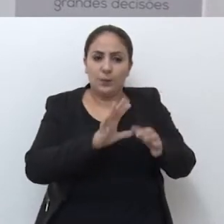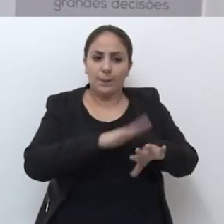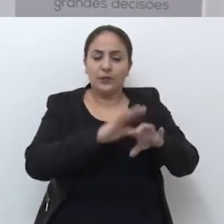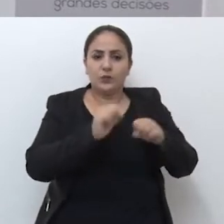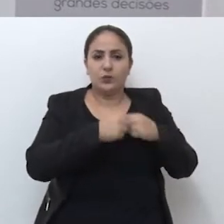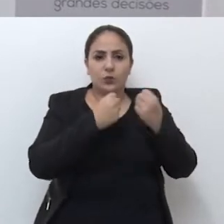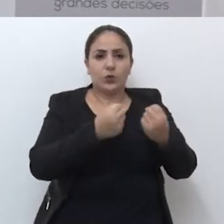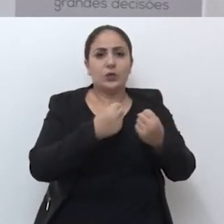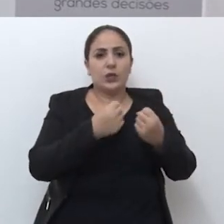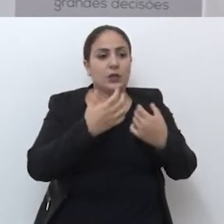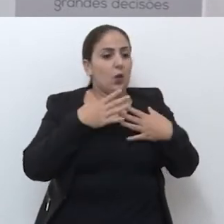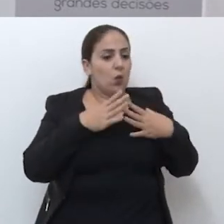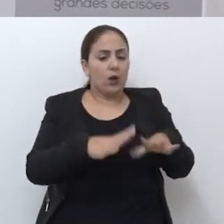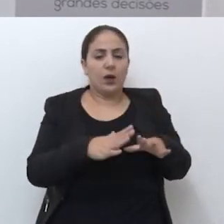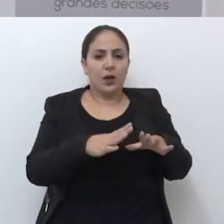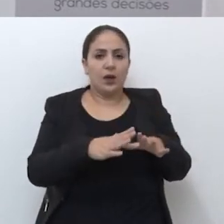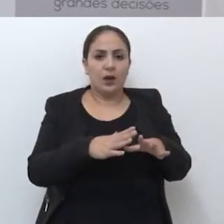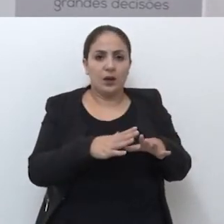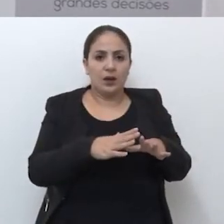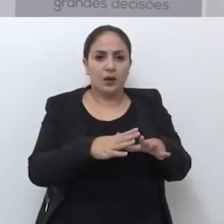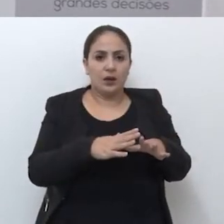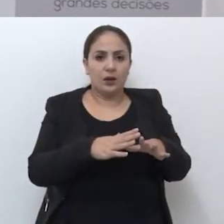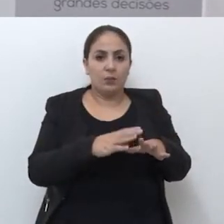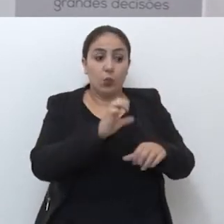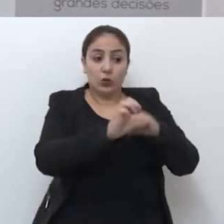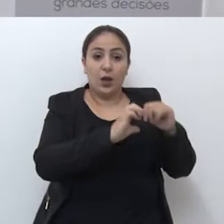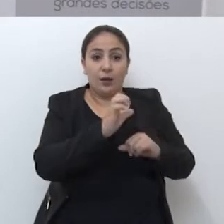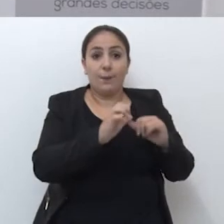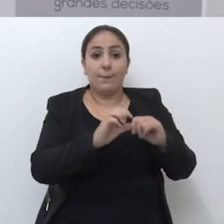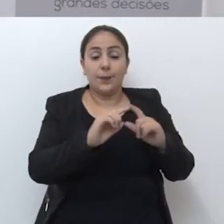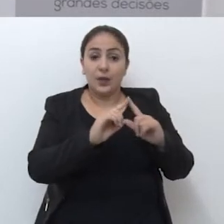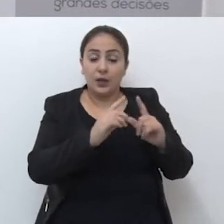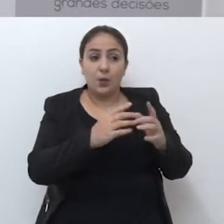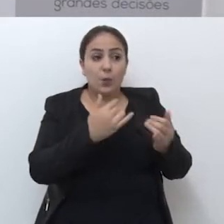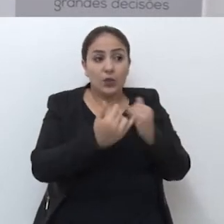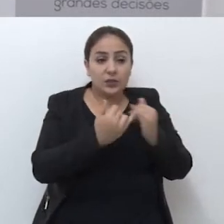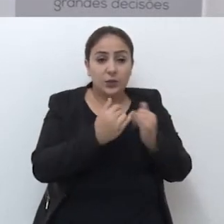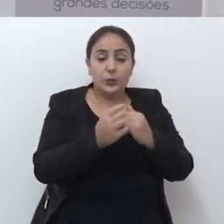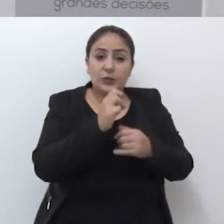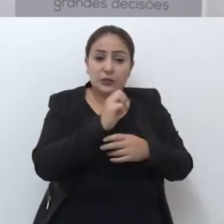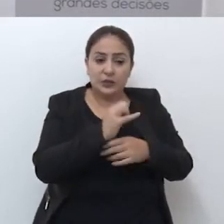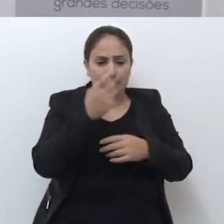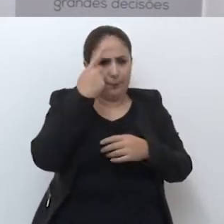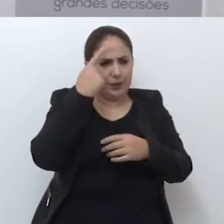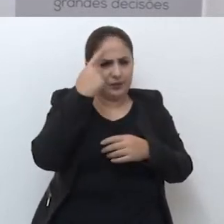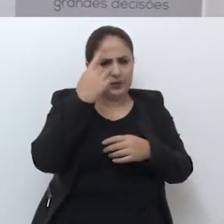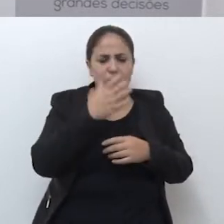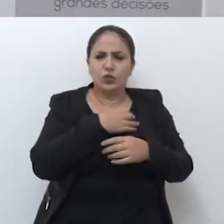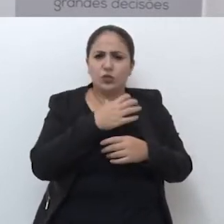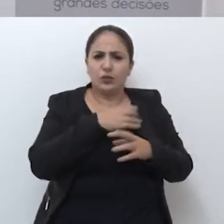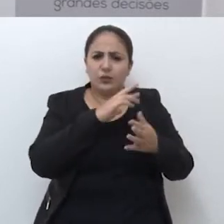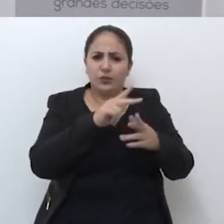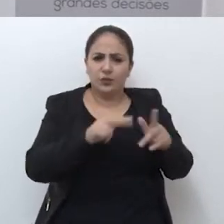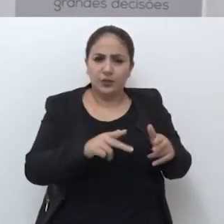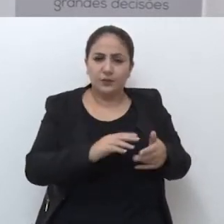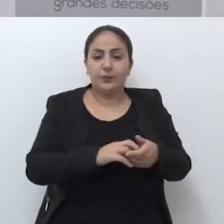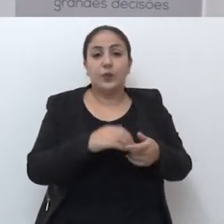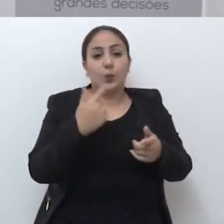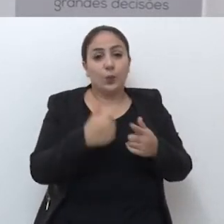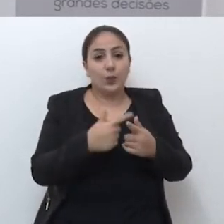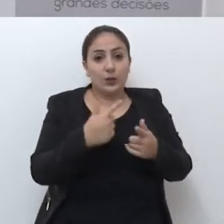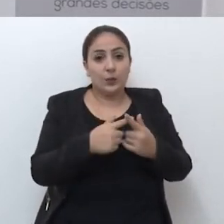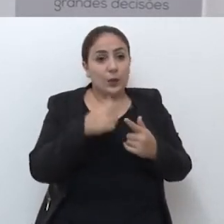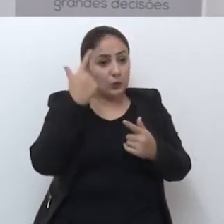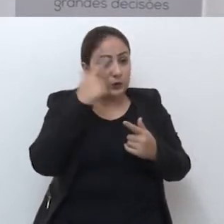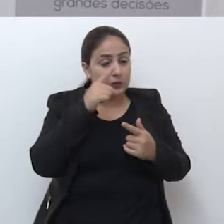corrente válida, forte, que não busca negar as divergências, e por isso que não é um movimento reacionário, não busca negar, por exemplo, aqueles que pensam de forma adversa.